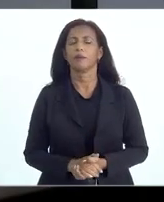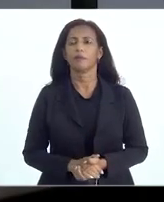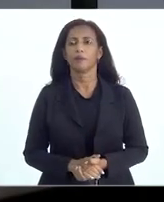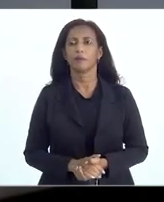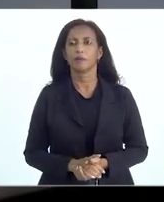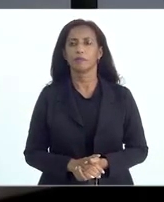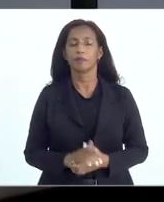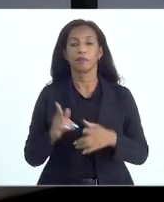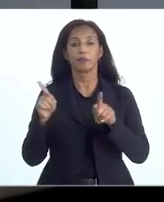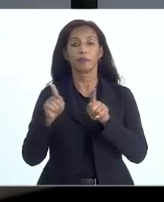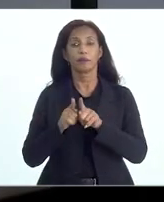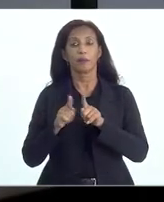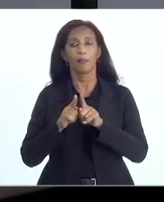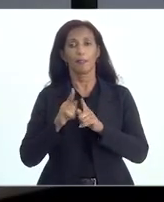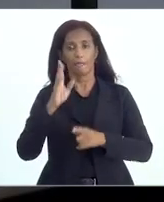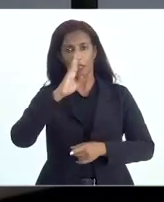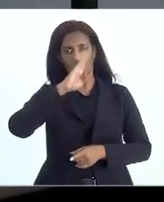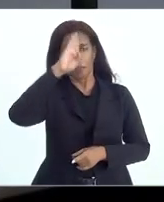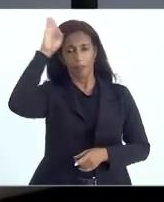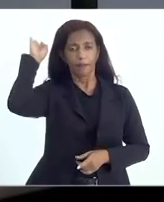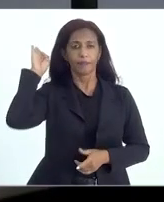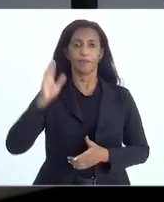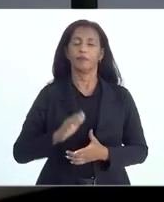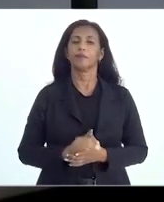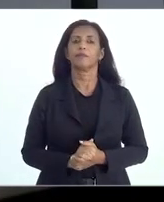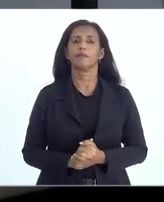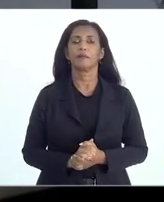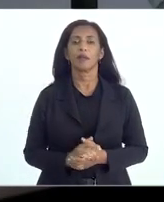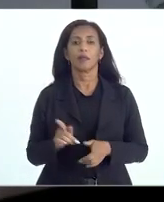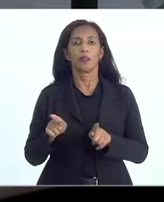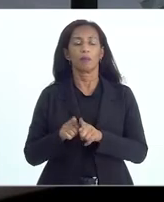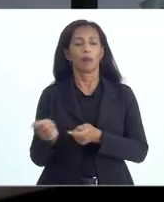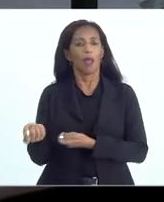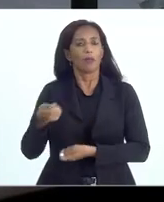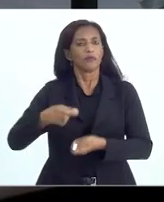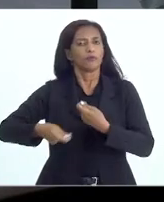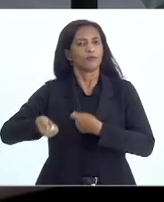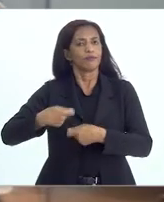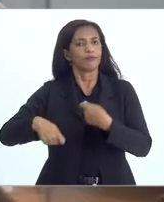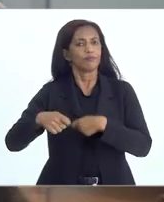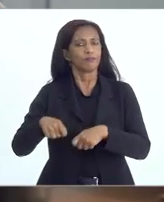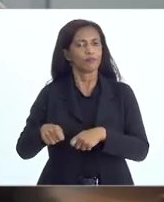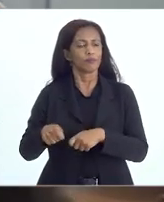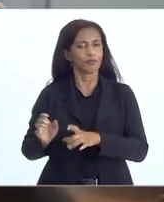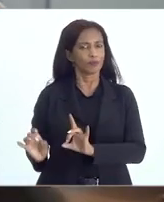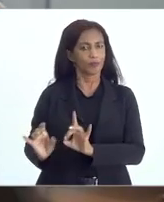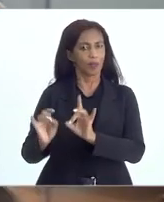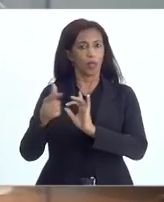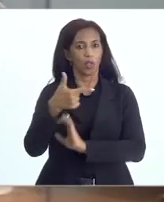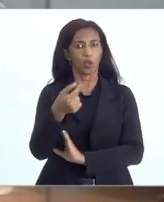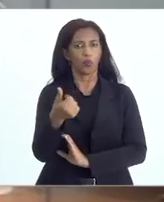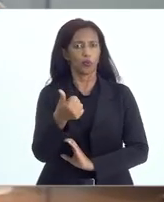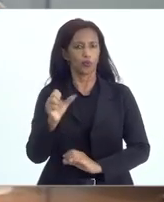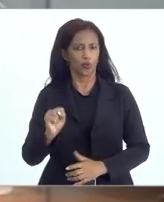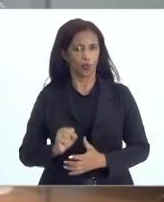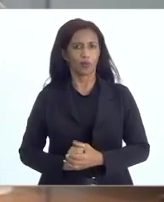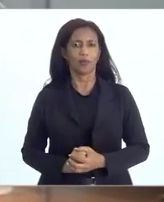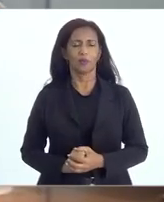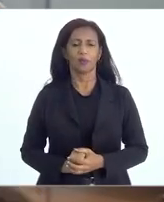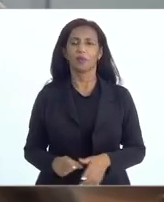Bombeiros a questão do curso de habilitação ao oficialato administrativo especialista de 2018